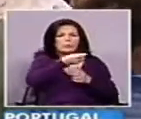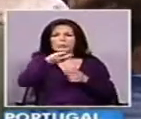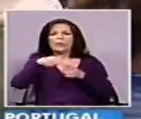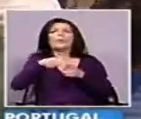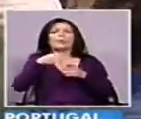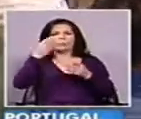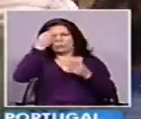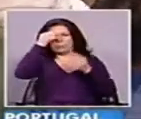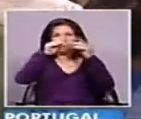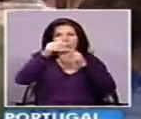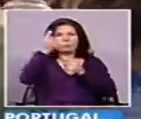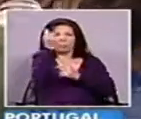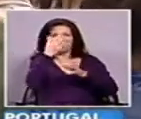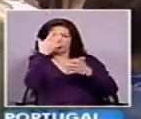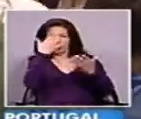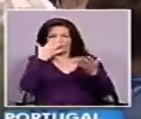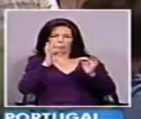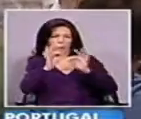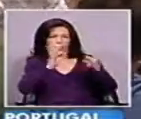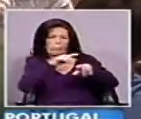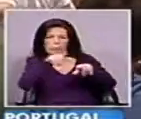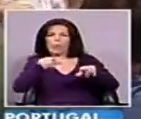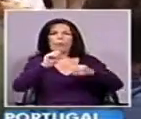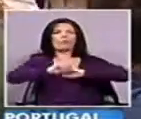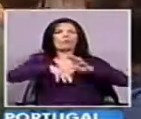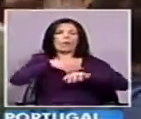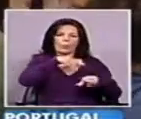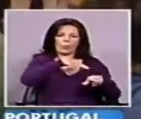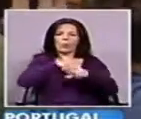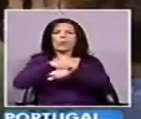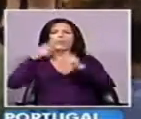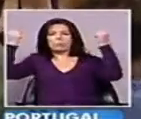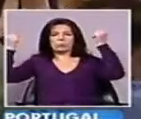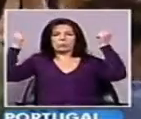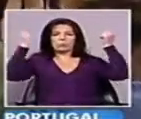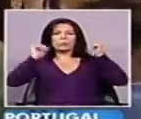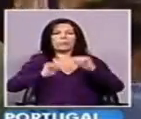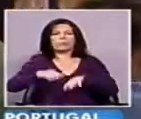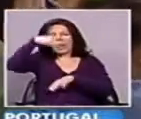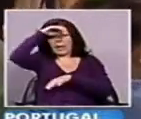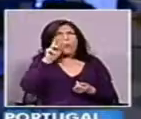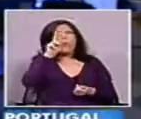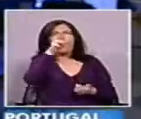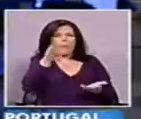os coreógrafos mais modernos com os ranchos folclóricos da região.